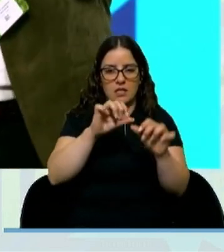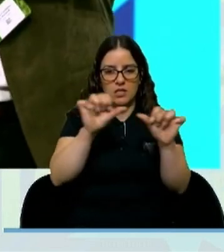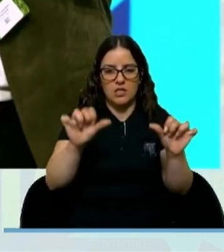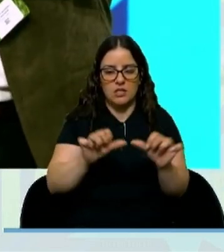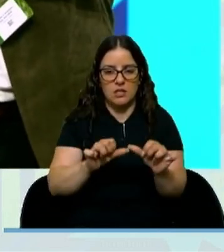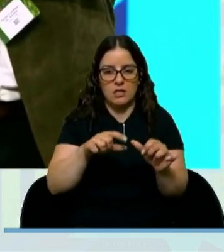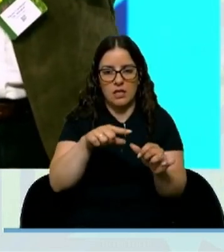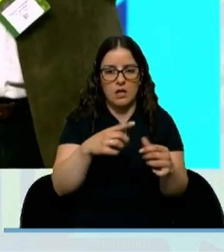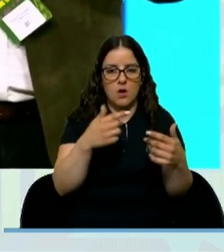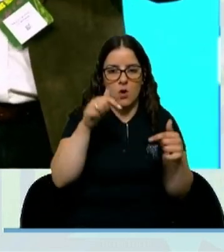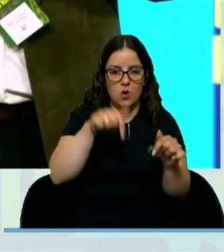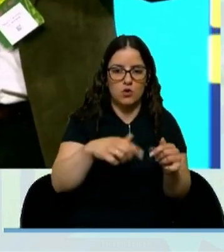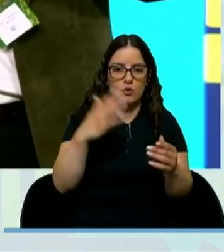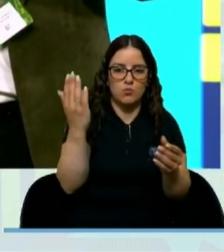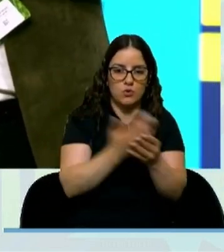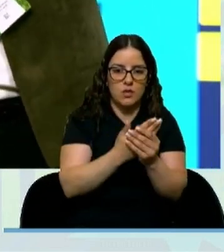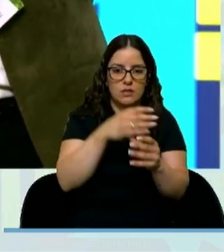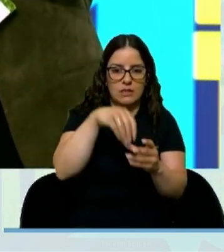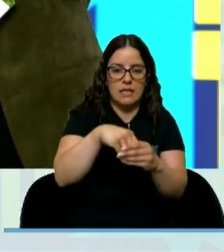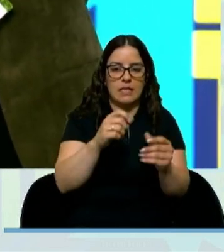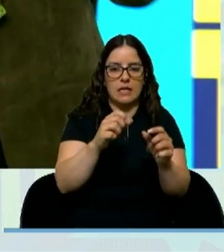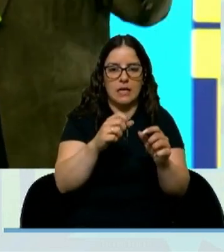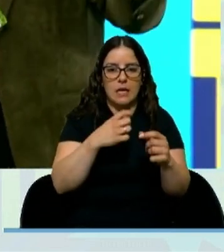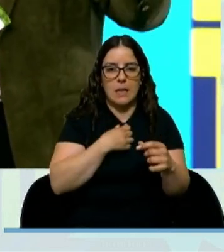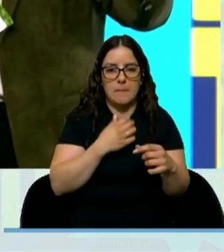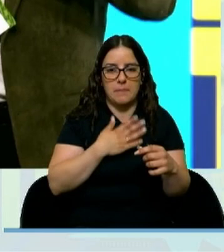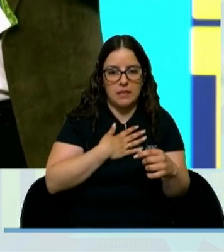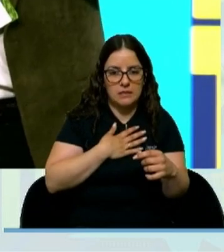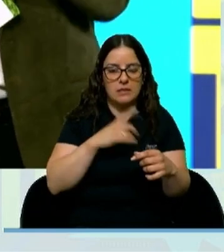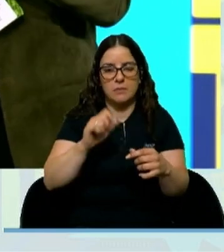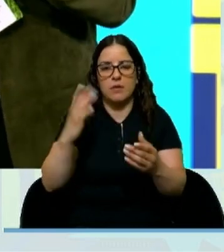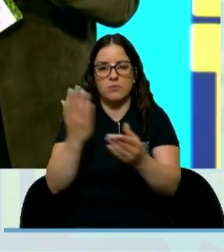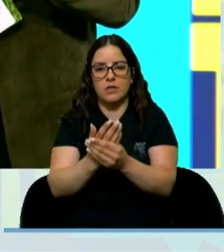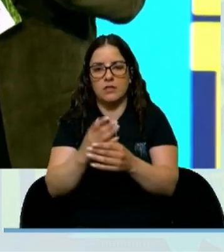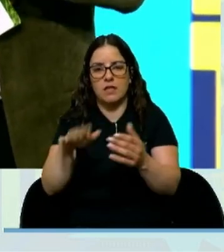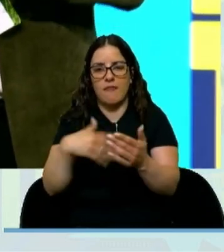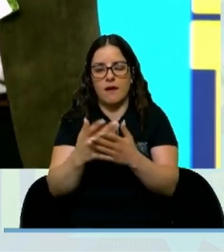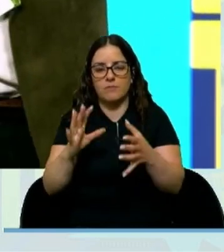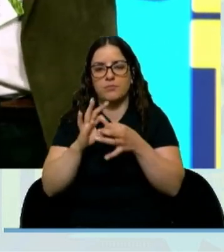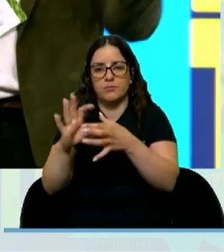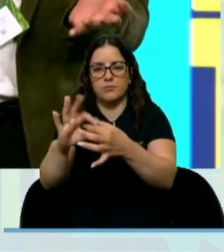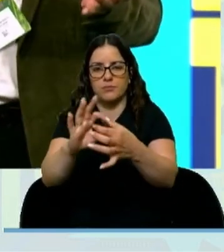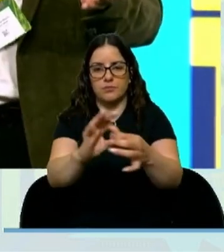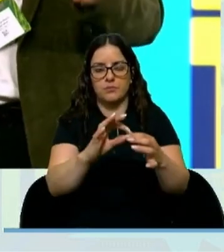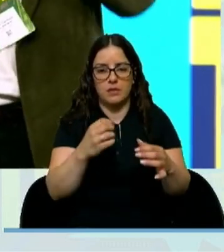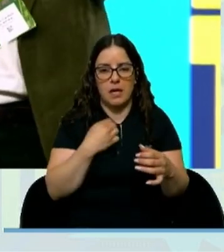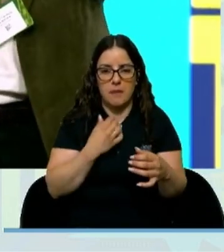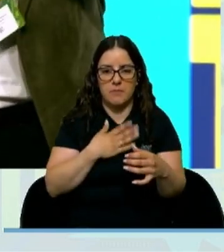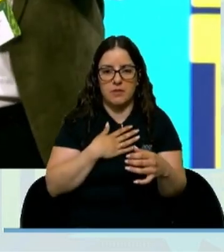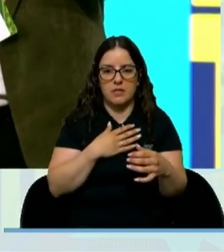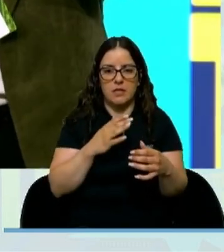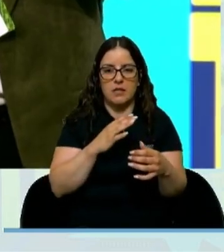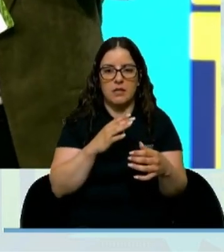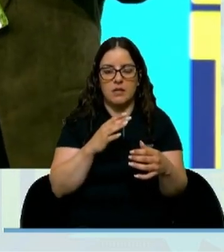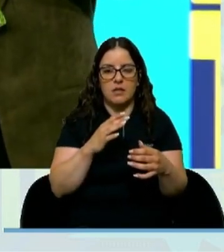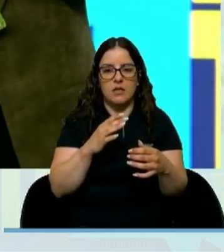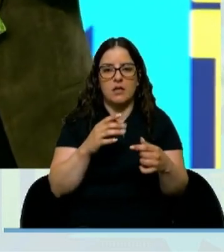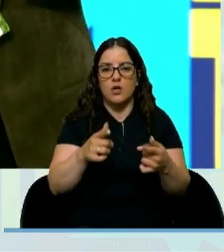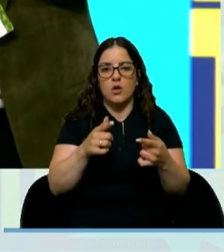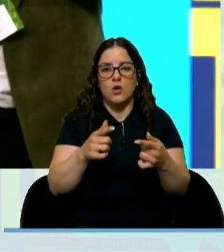Hoje temos processos dentro de empresas e processos que cruzam empresas. Com a blockchain, todo um processo passa a uma